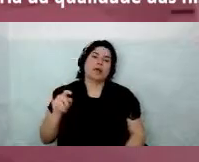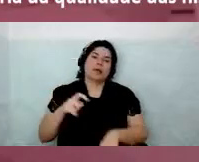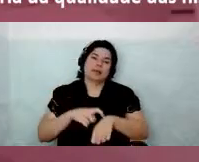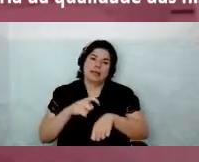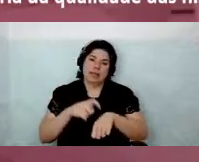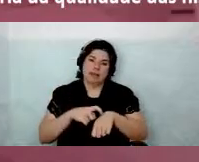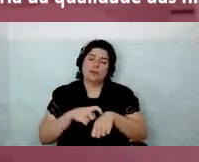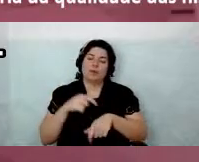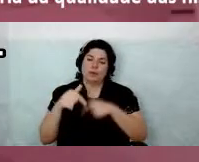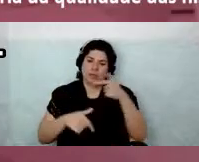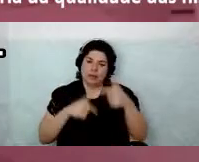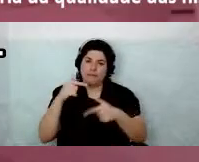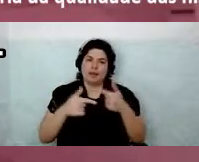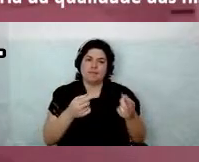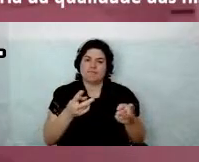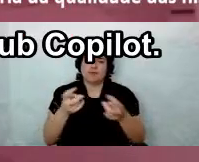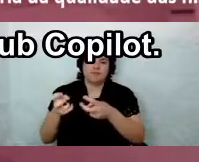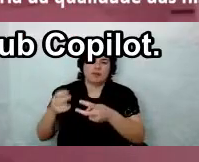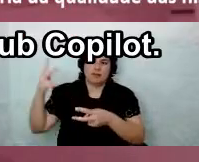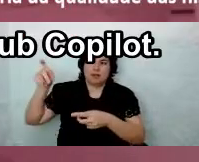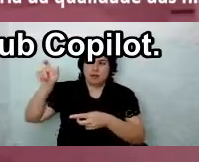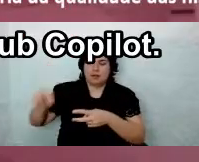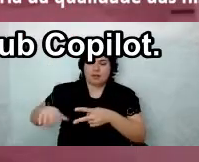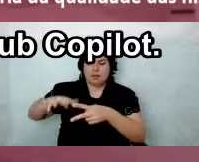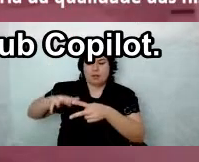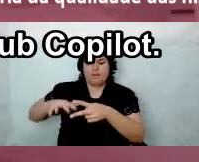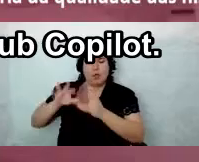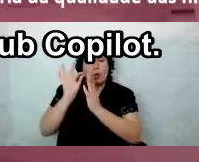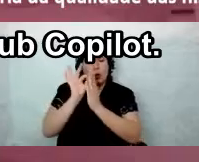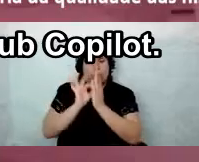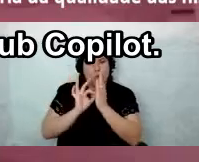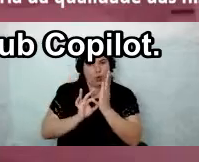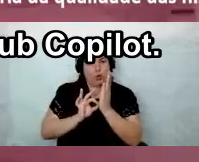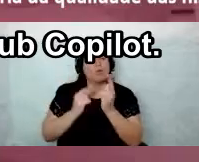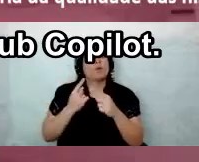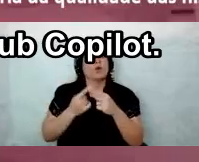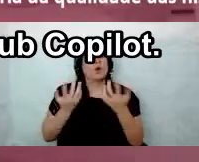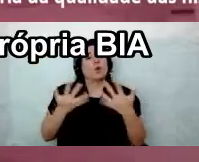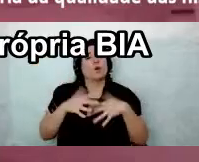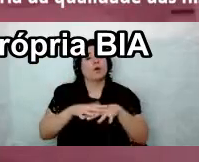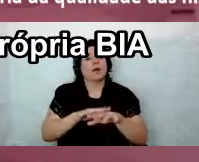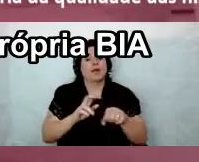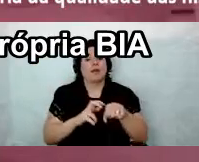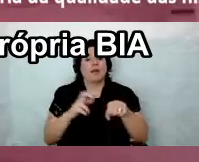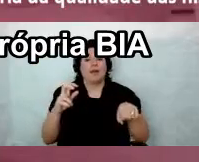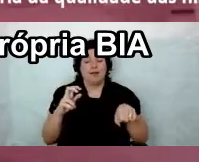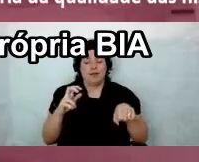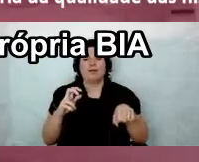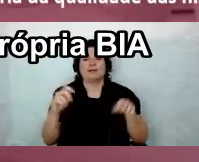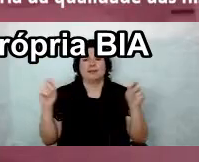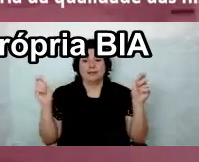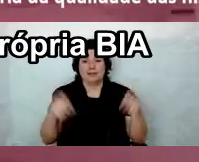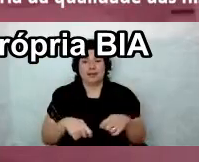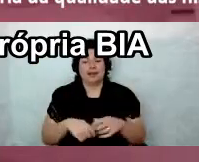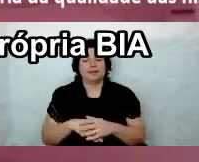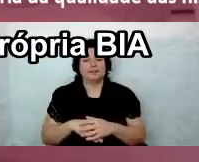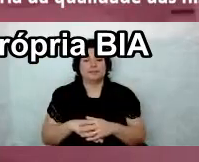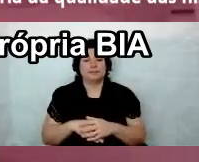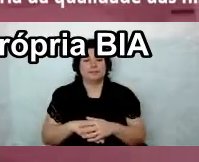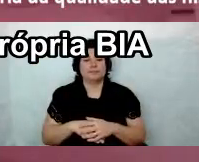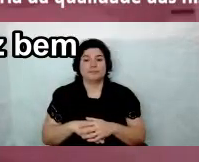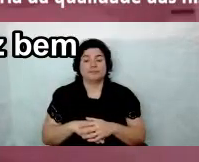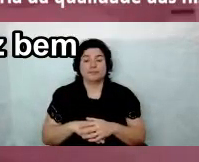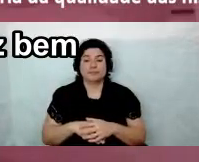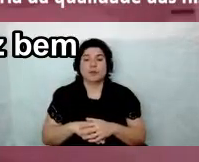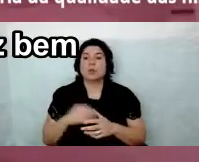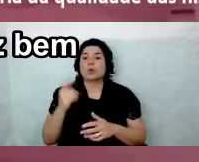da percepção do dev em relação à codificação. Ela tem uma integração com o GitHub Copilot, então parte a gente resolve pela